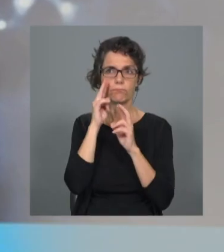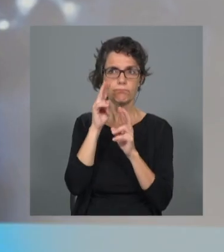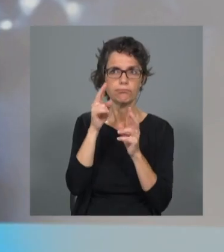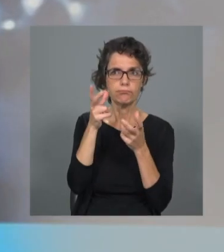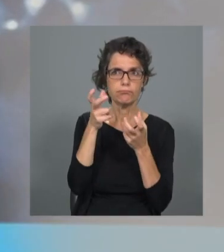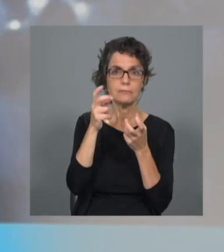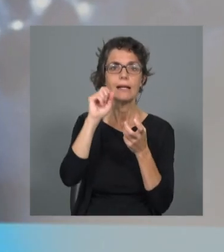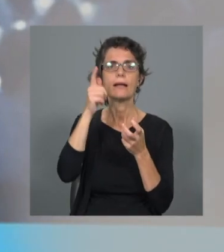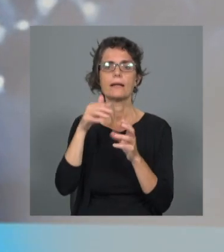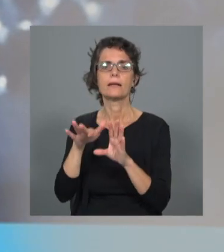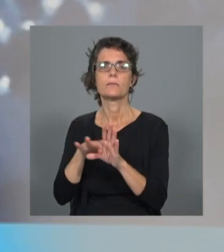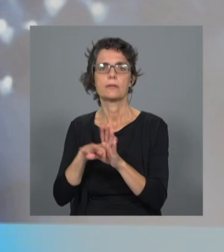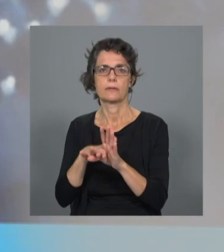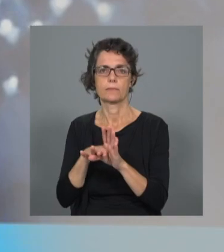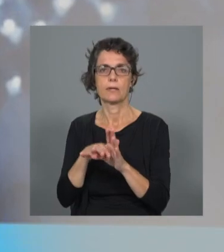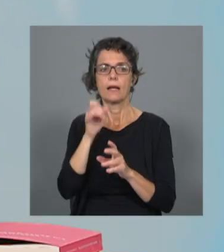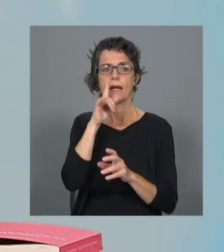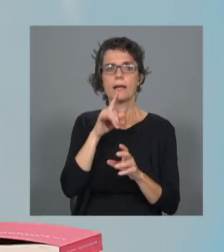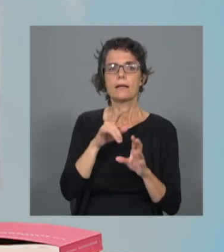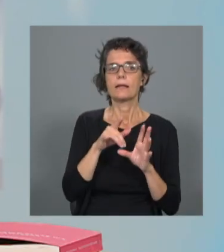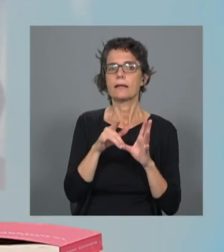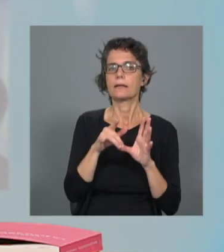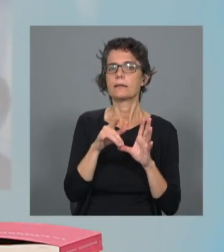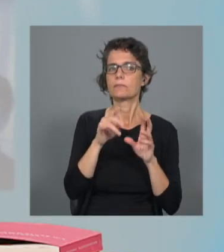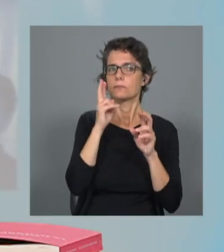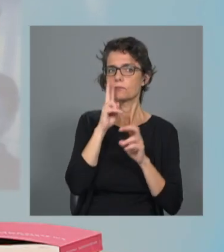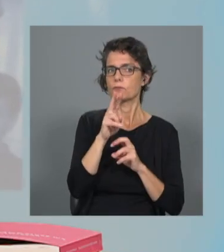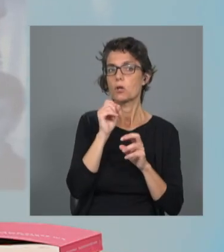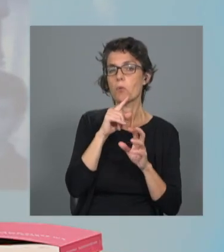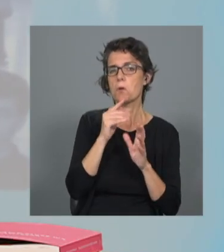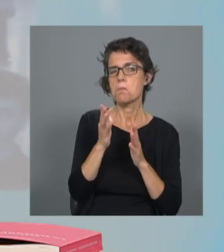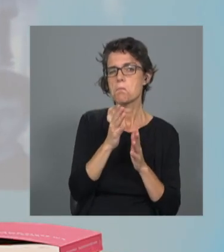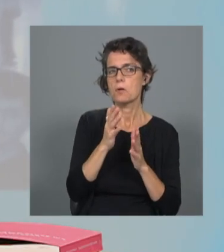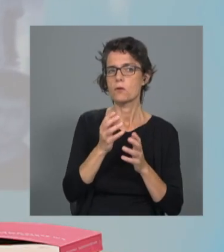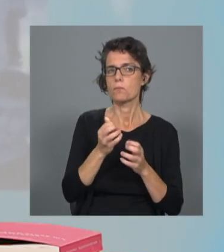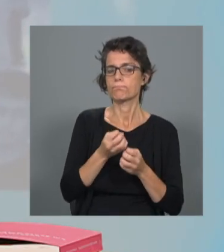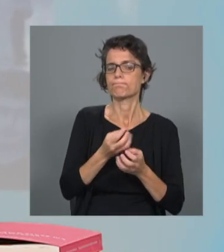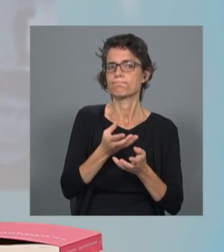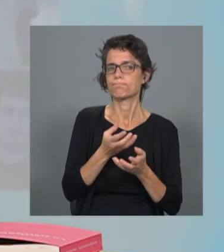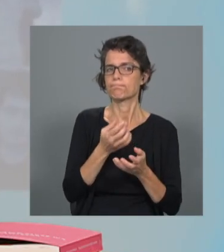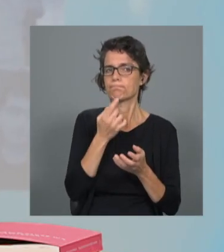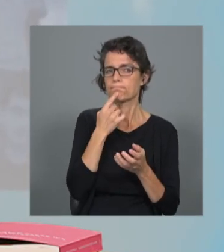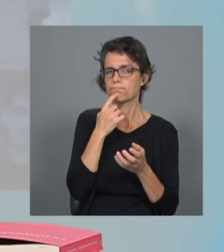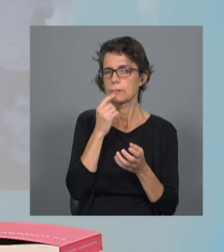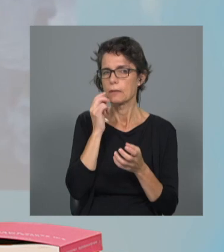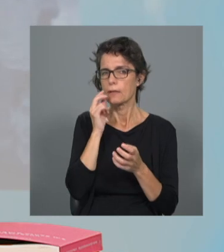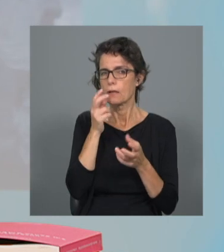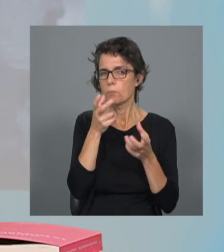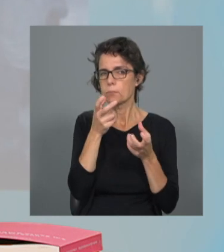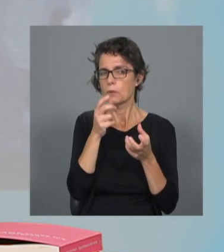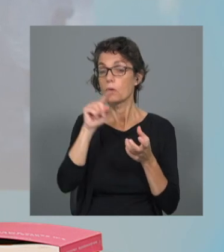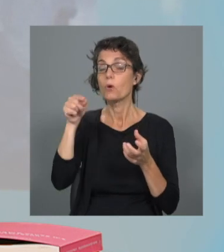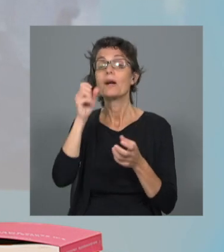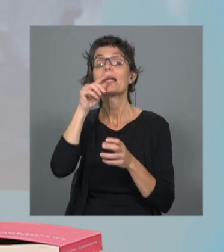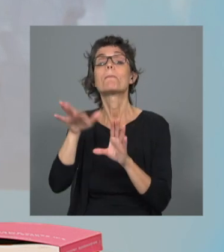estar mais ou menos ativo, pode estar mais ou menos ali a ver o que é que se passa ou o que é que não se passa. O participante tem de